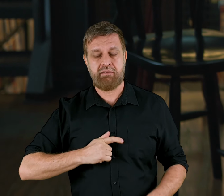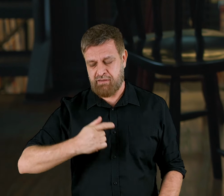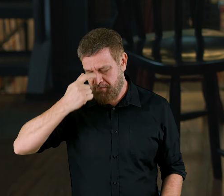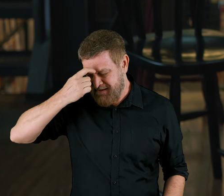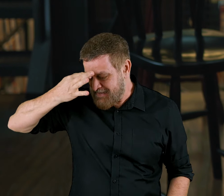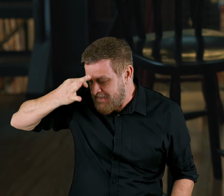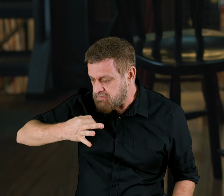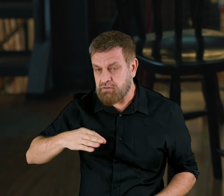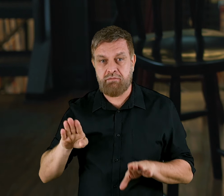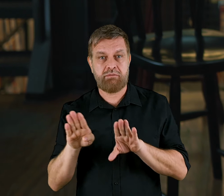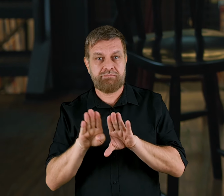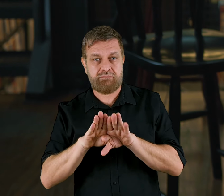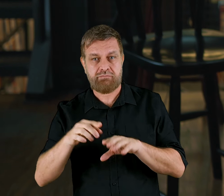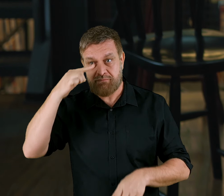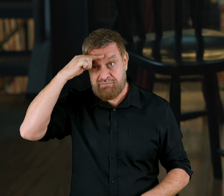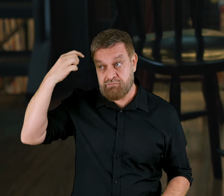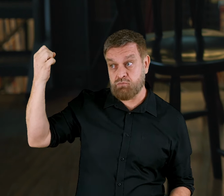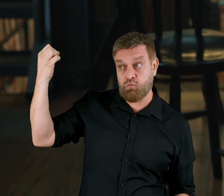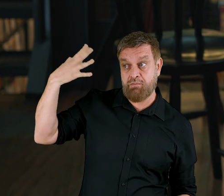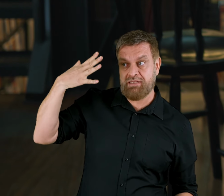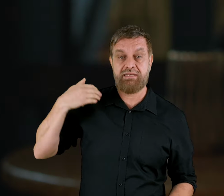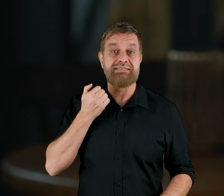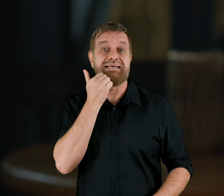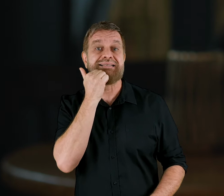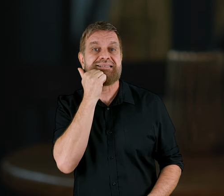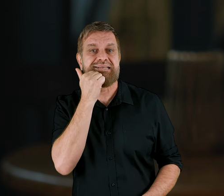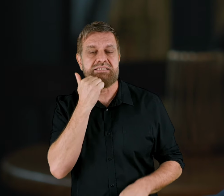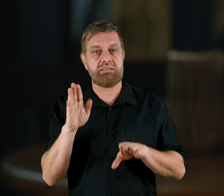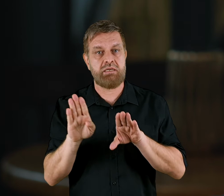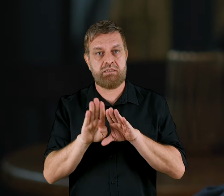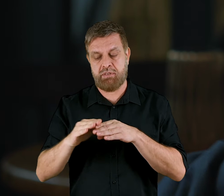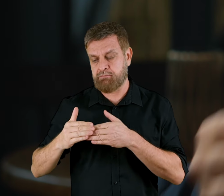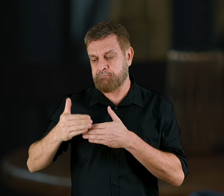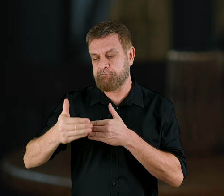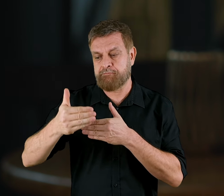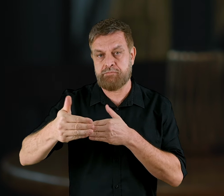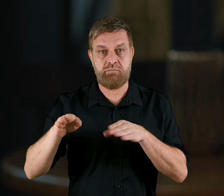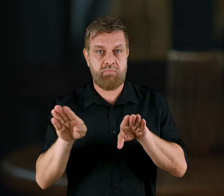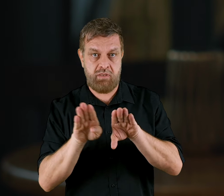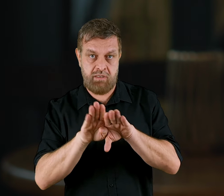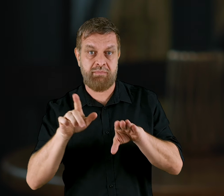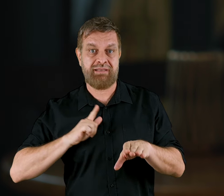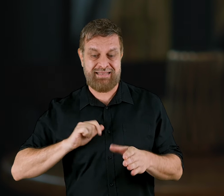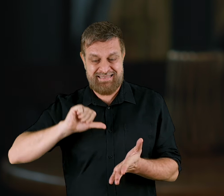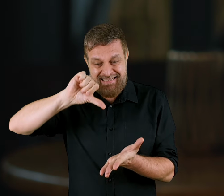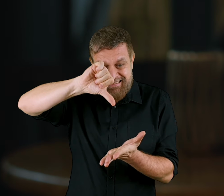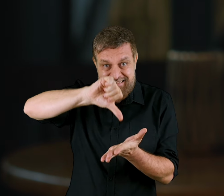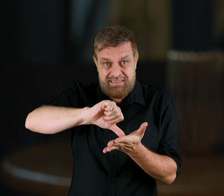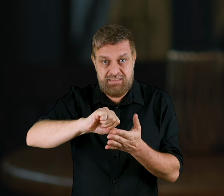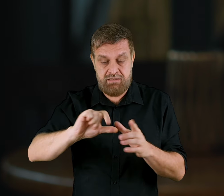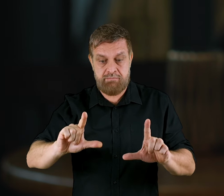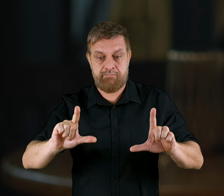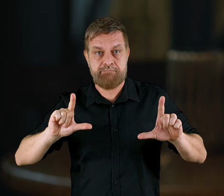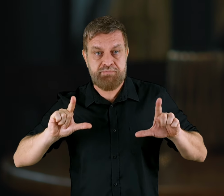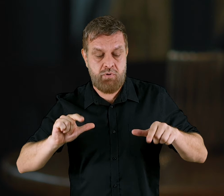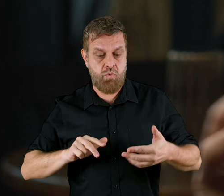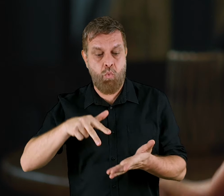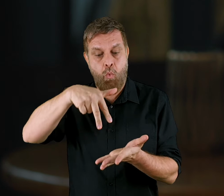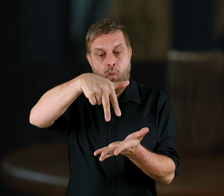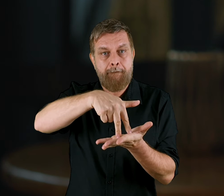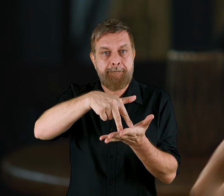racionalidade, pelos iluministas, pela ciência, mas também diz respeito a essa centralização do humano no